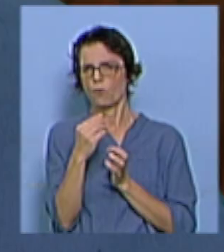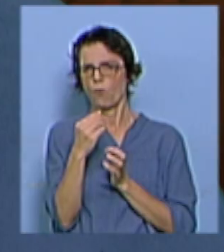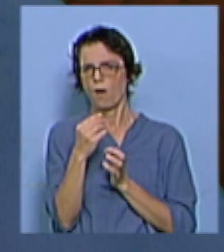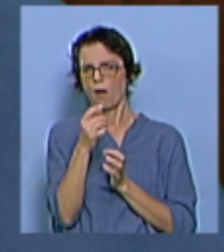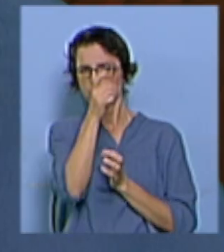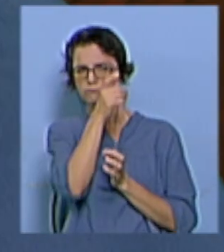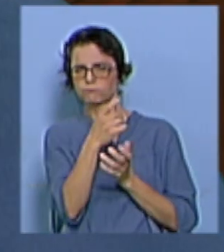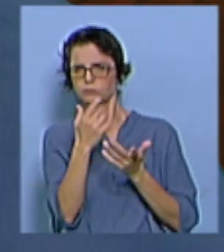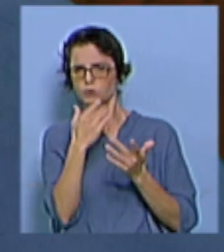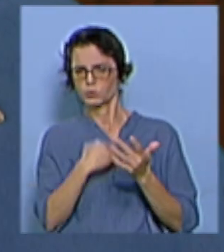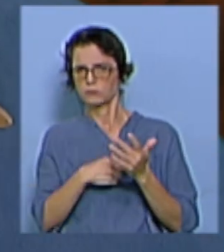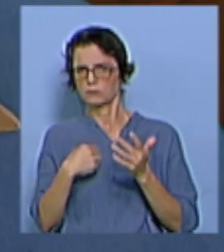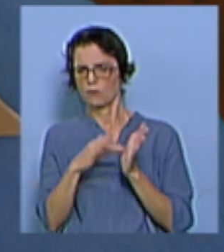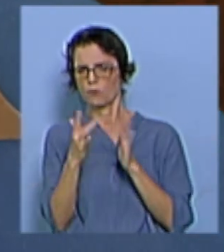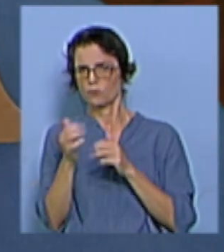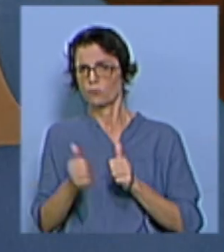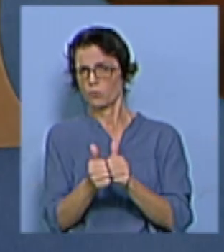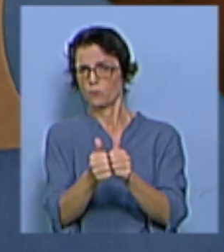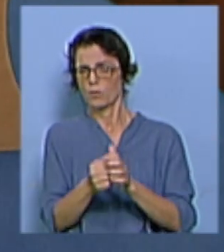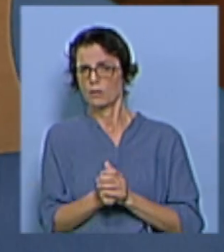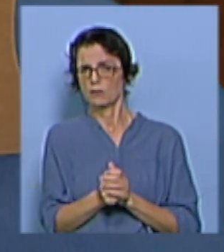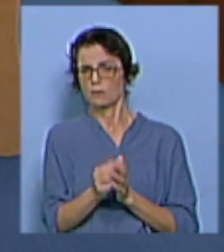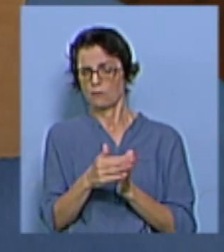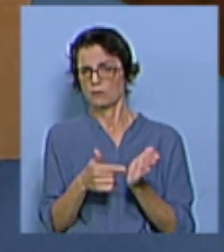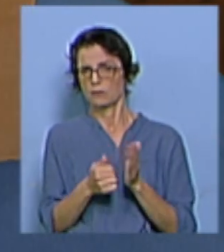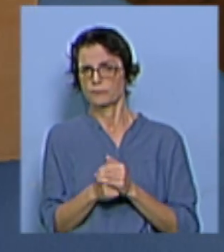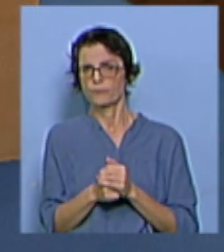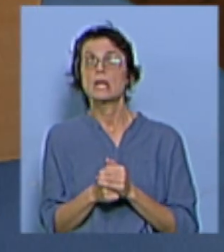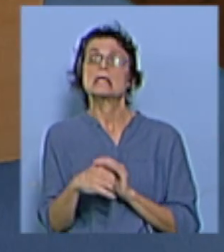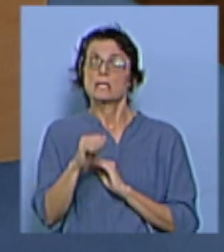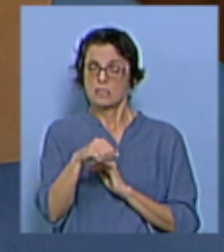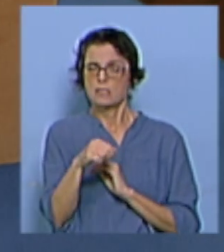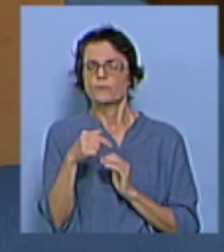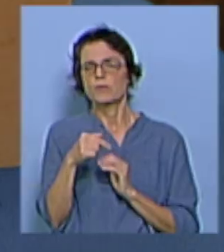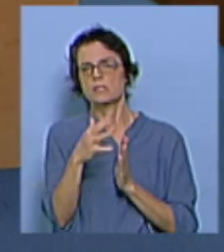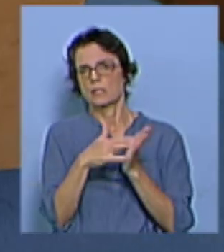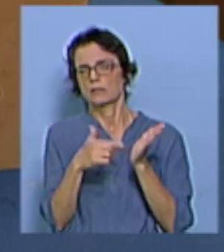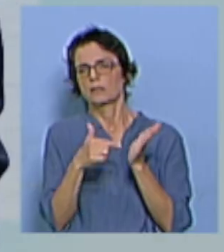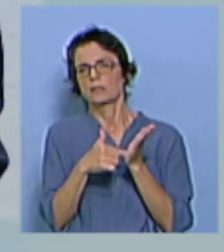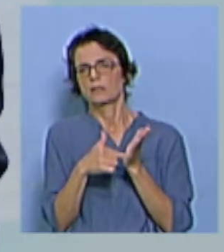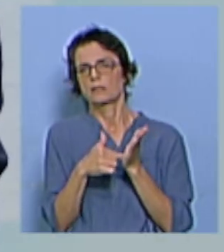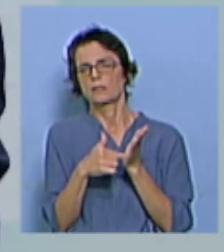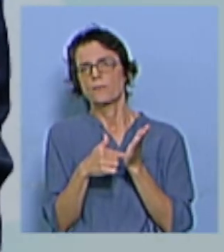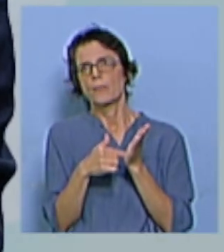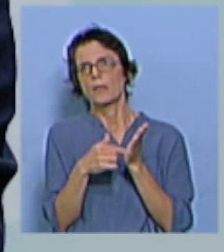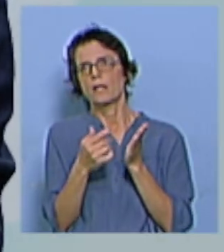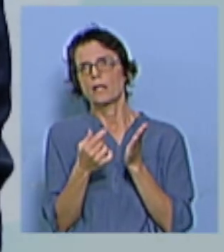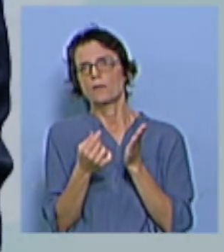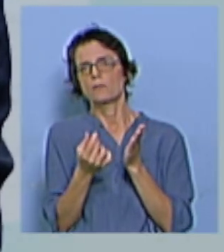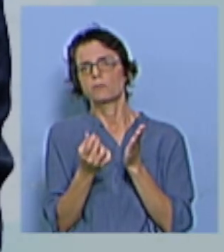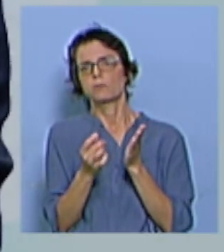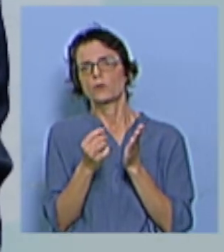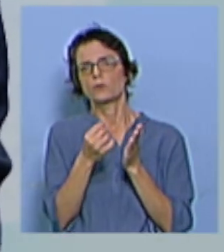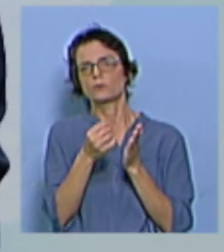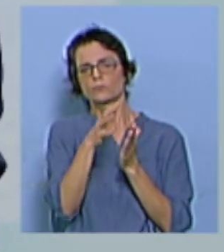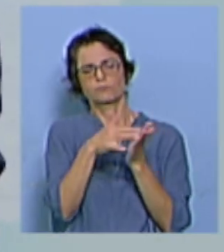Romanos, vai, de certa maneira, fazendo assim uma explanação dos conteúdos da fé, vai sistematizando algumas coisas. Esta frase que